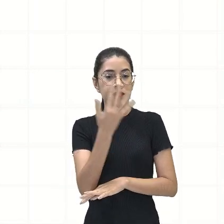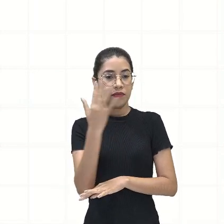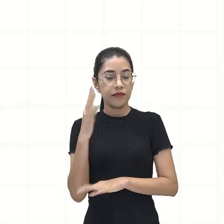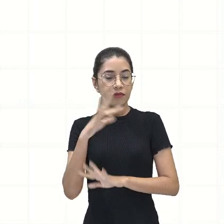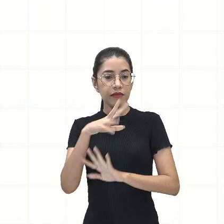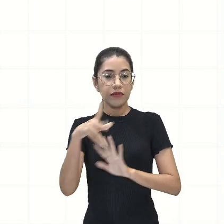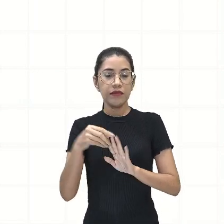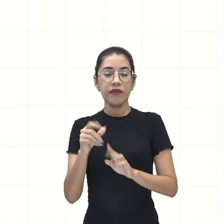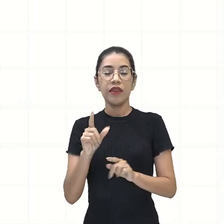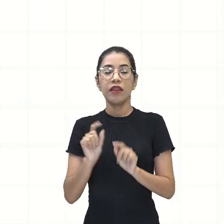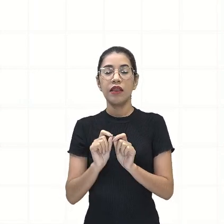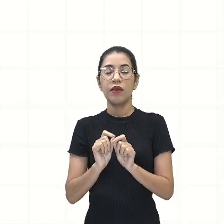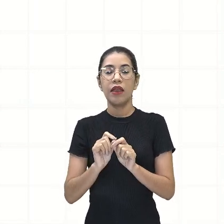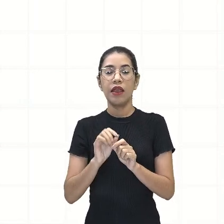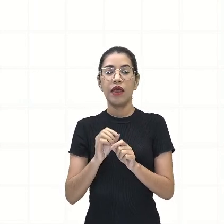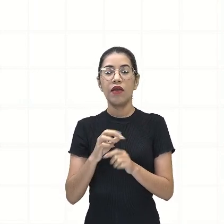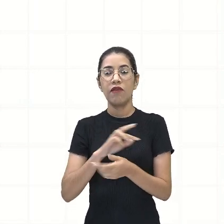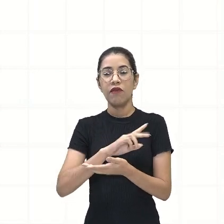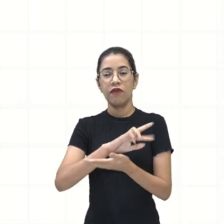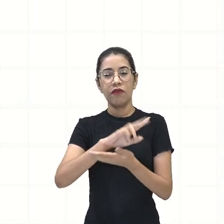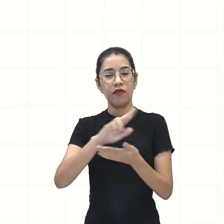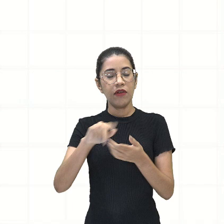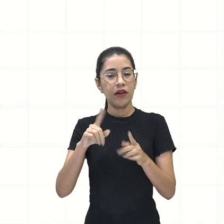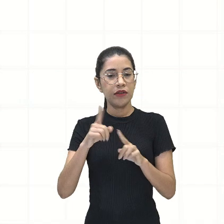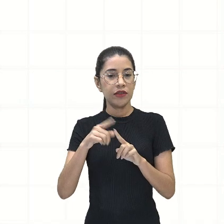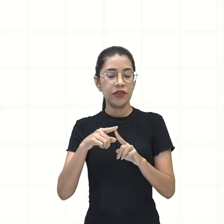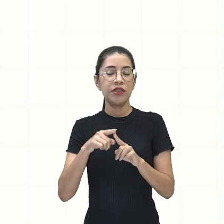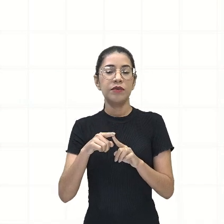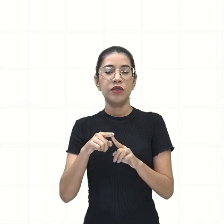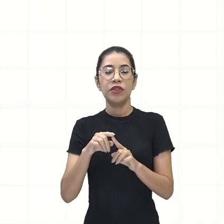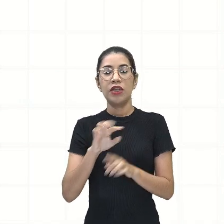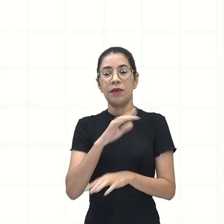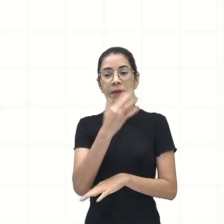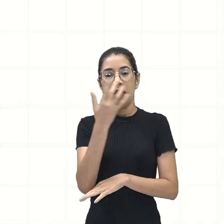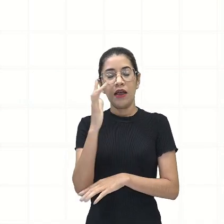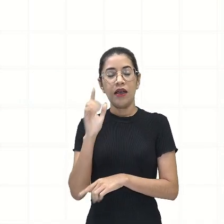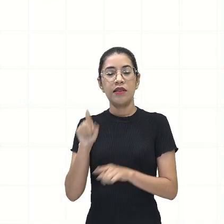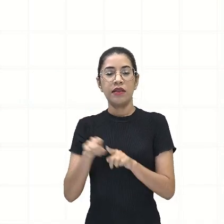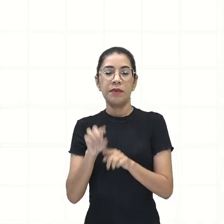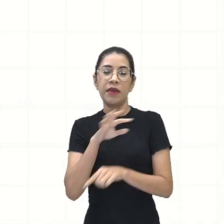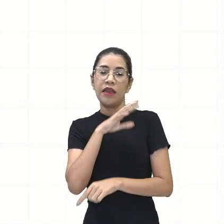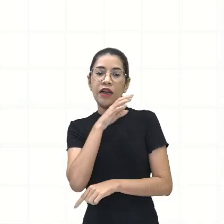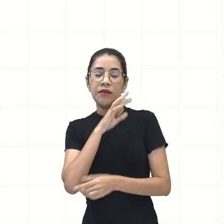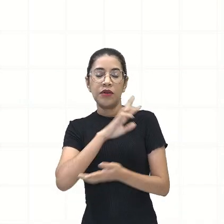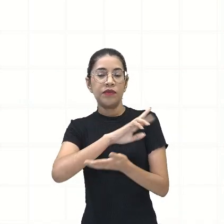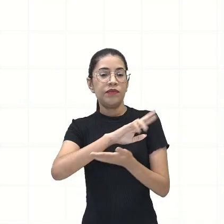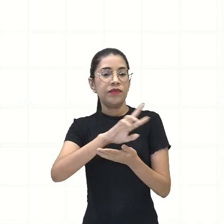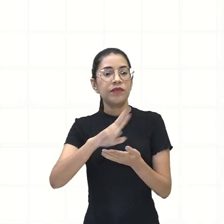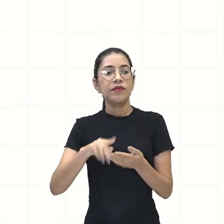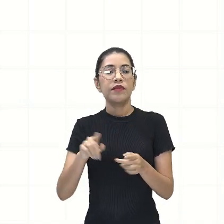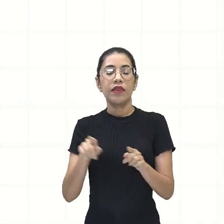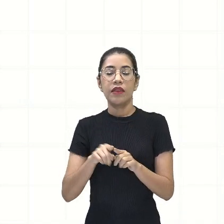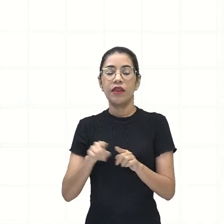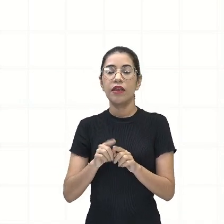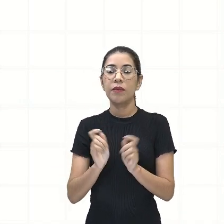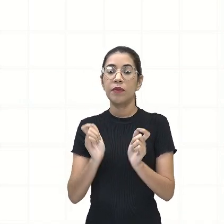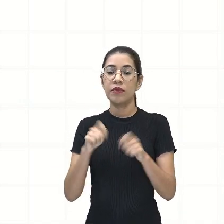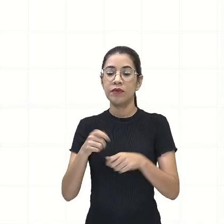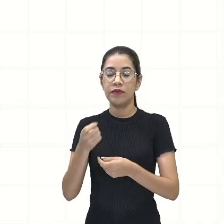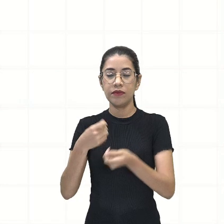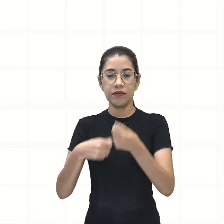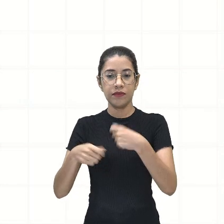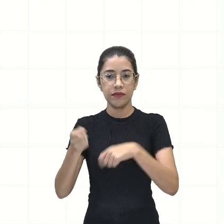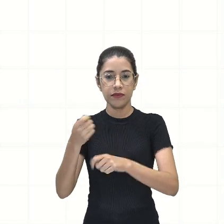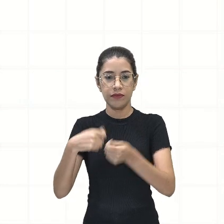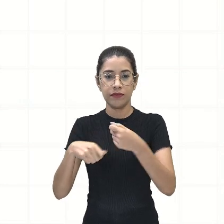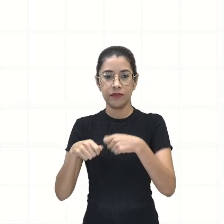enorme biodiversidade, né? Tanto vegetal quanto animal, e ela possui um grande potencial econômico. Então,